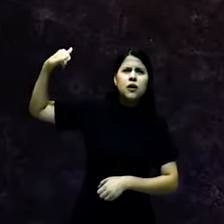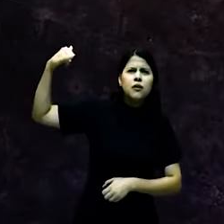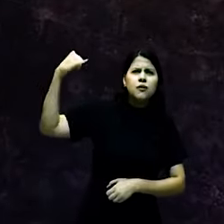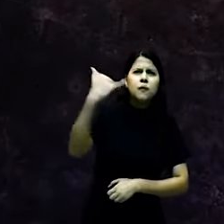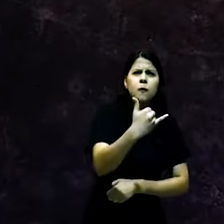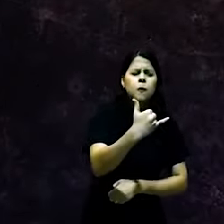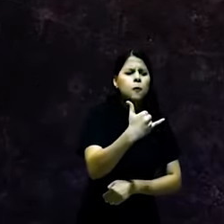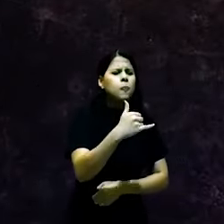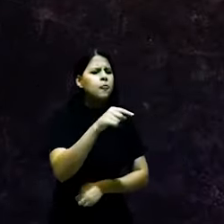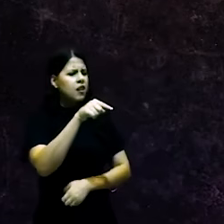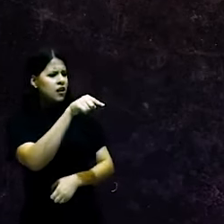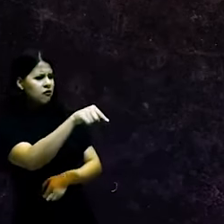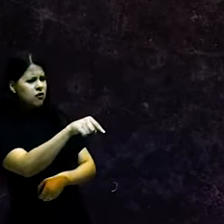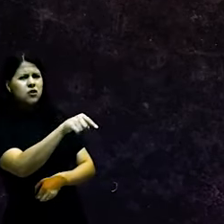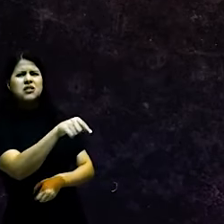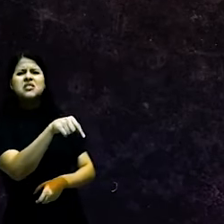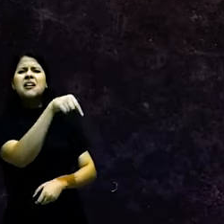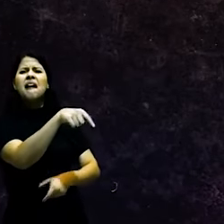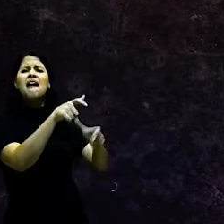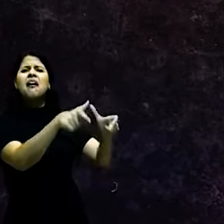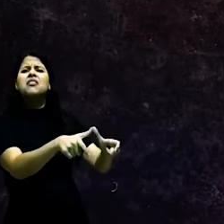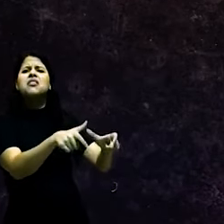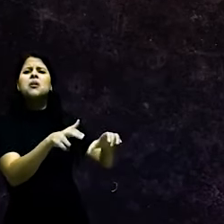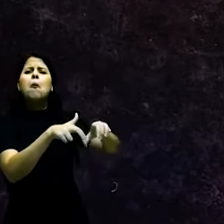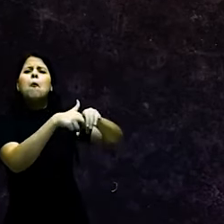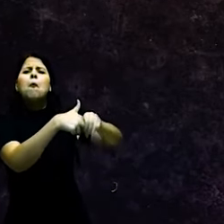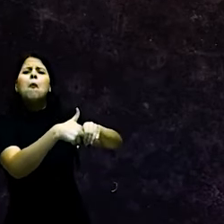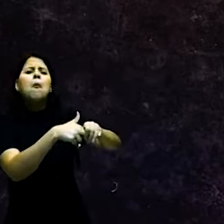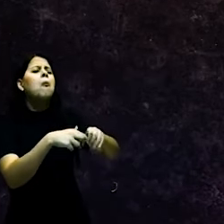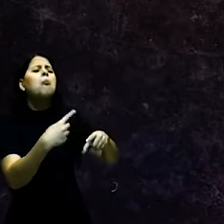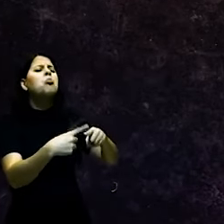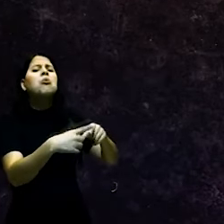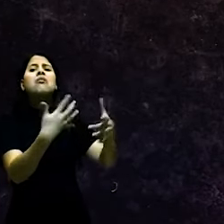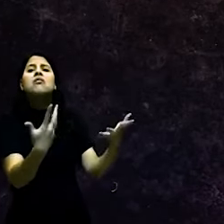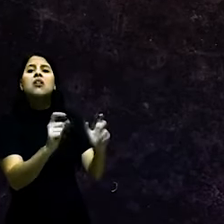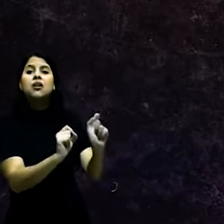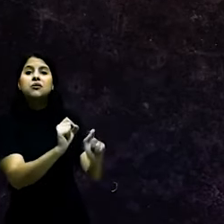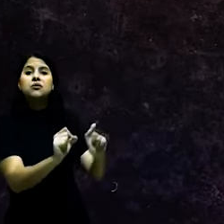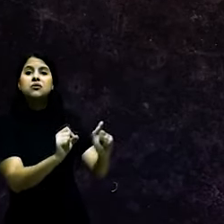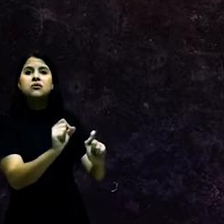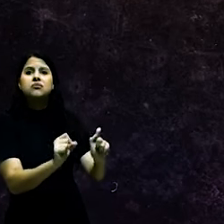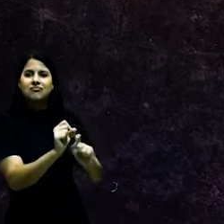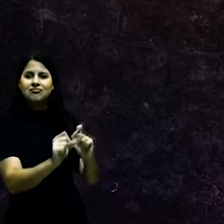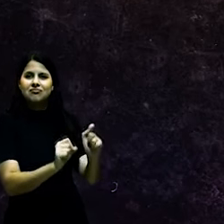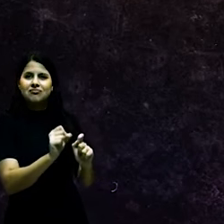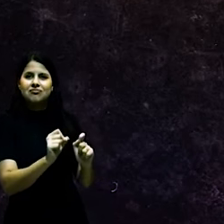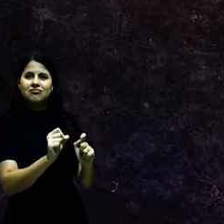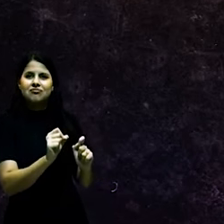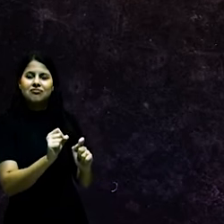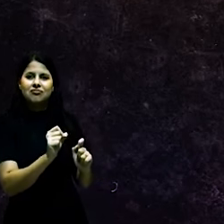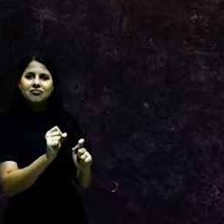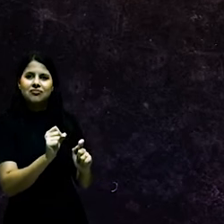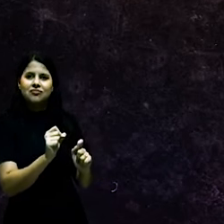o que você está fazendo aqui, Elias? Olha aí, ó. Ali entrou numa caverna, passou a